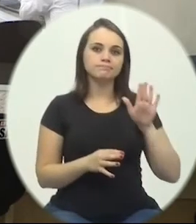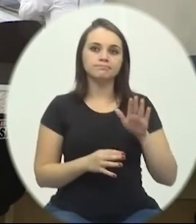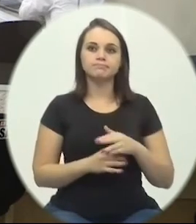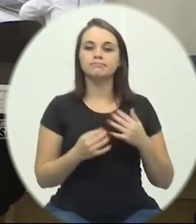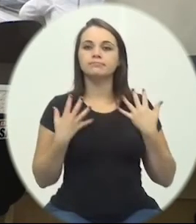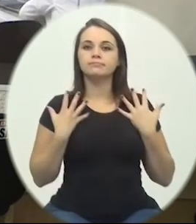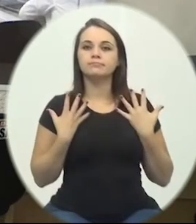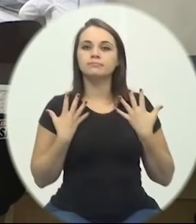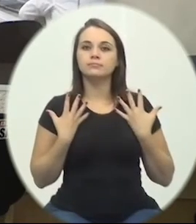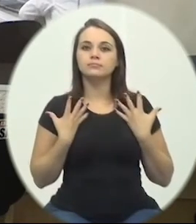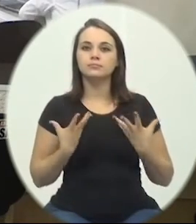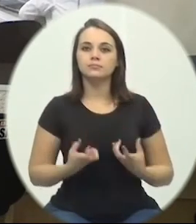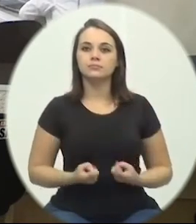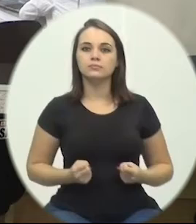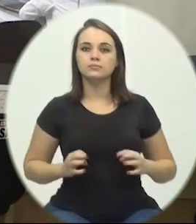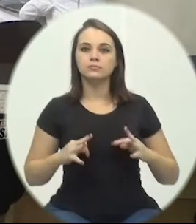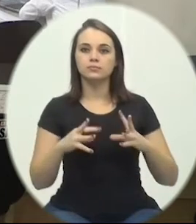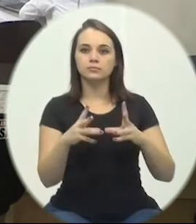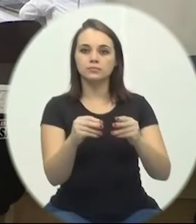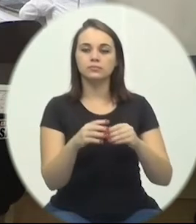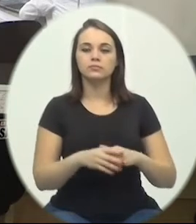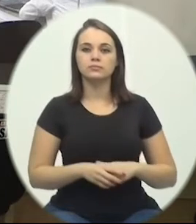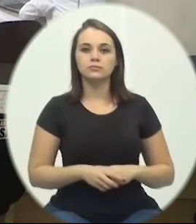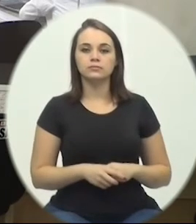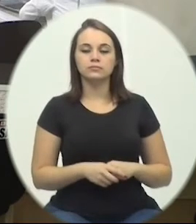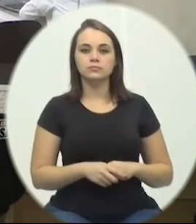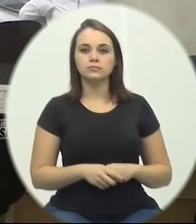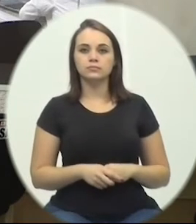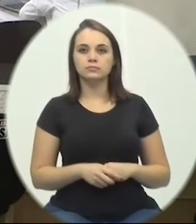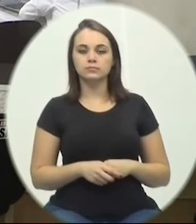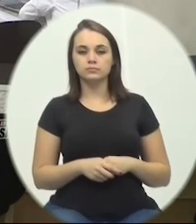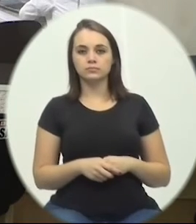manifestem. Aprovado por unanimidade.